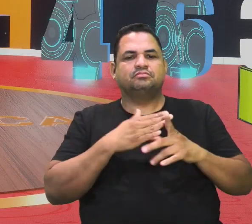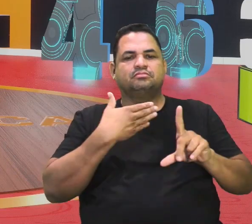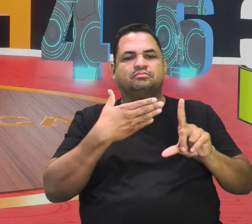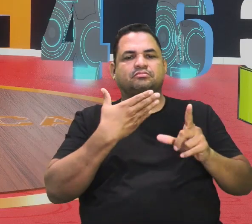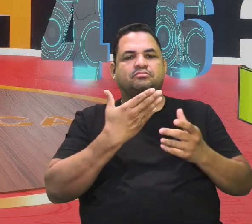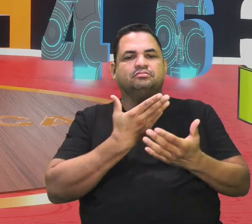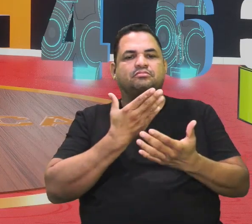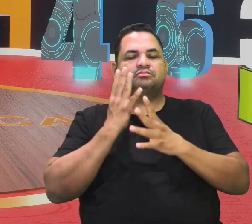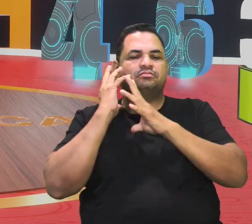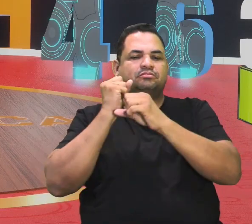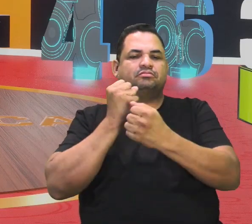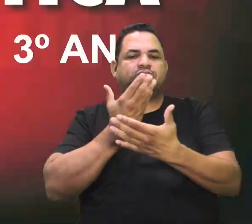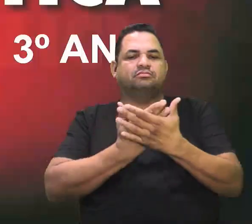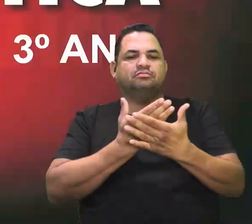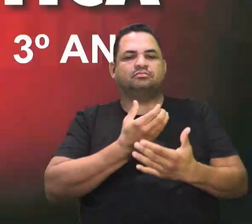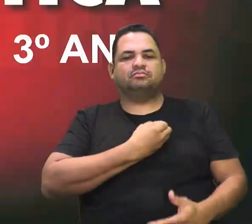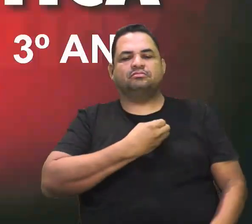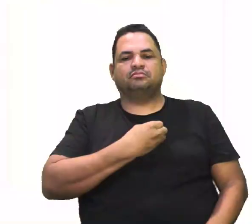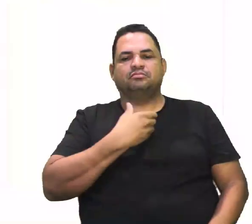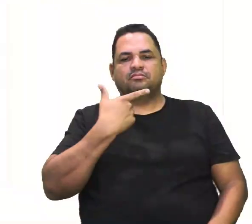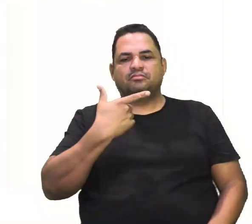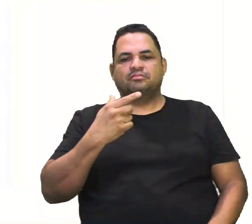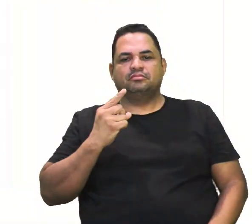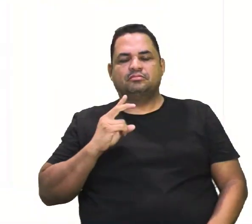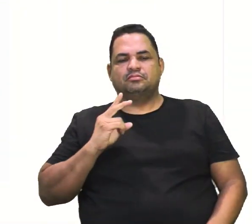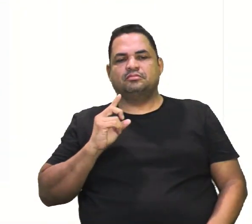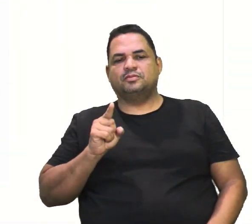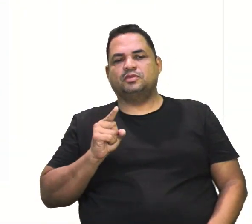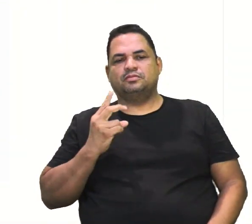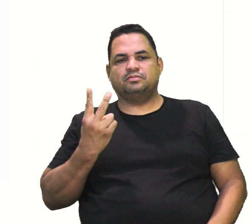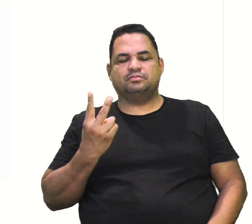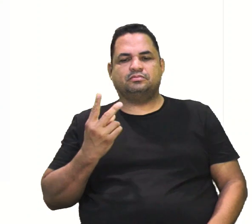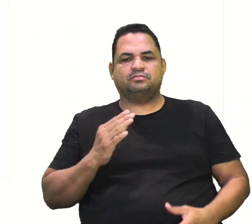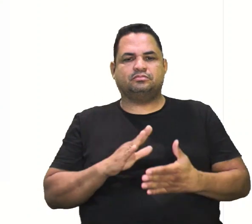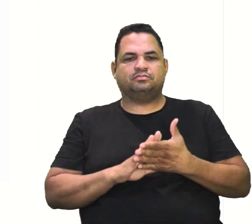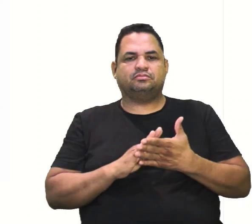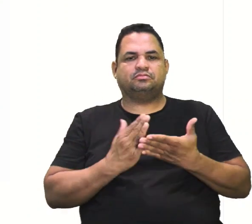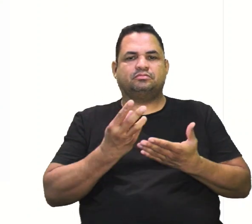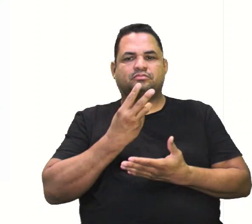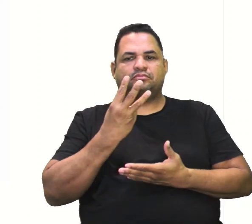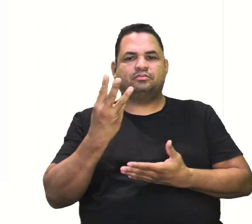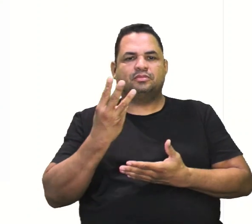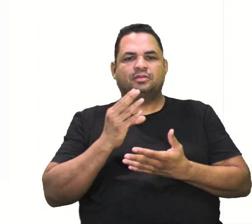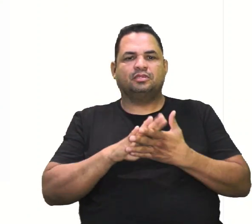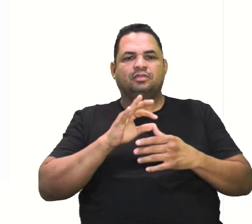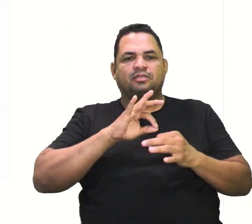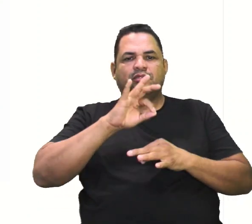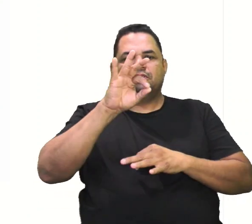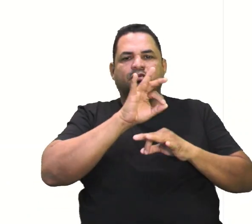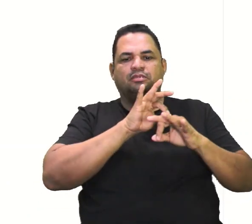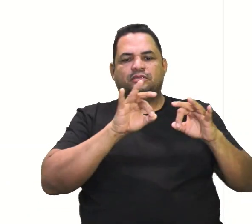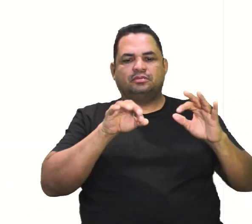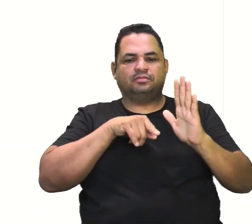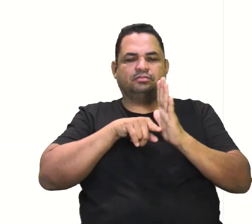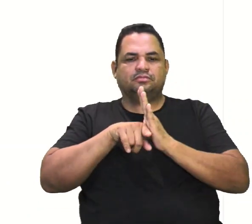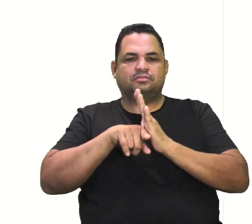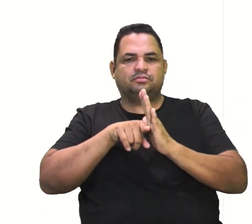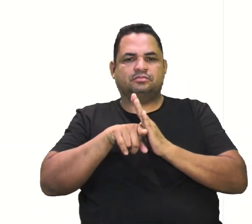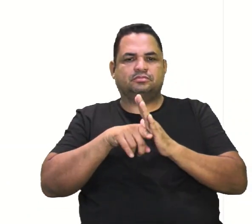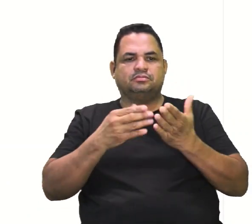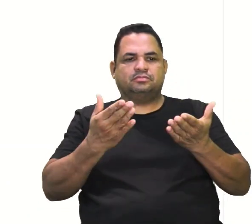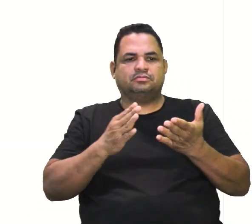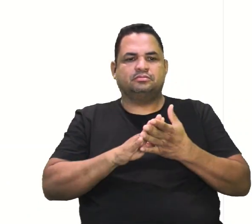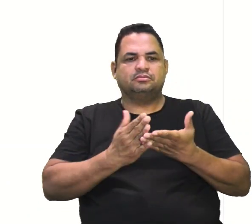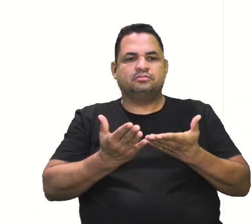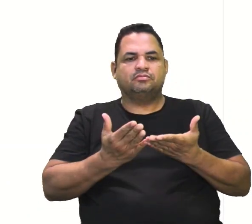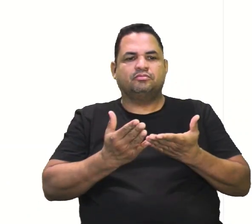a revisão da aula 22.2. E viemos com a parte 3 de ponto e reta na geometria analítica. E